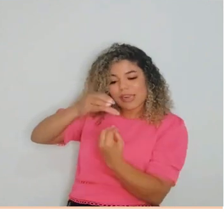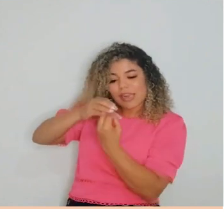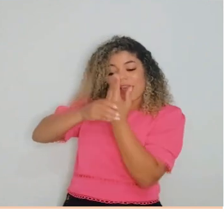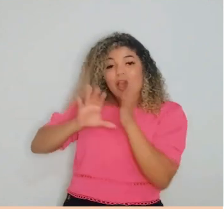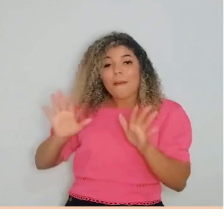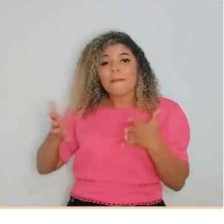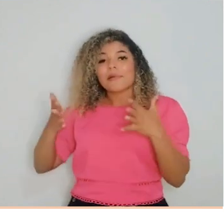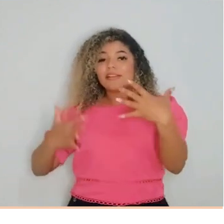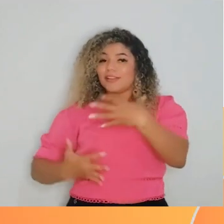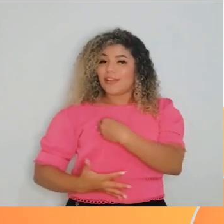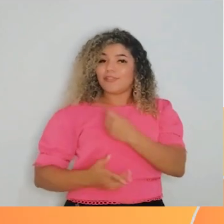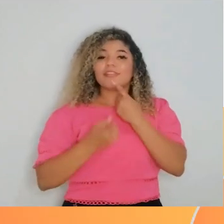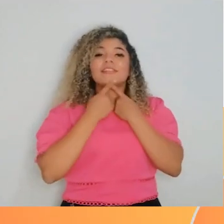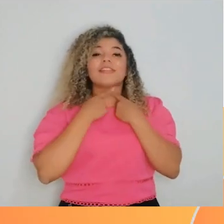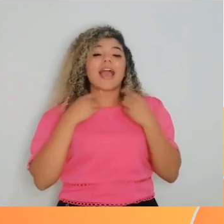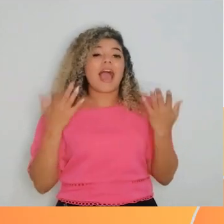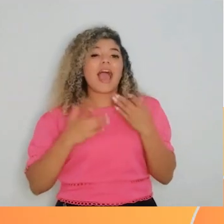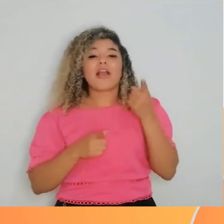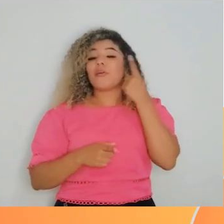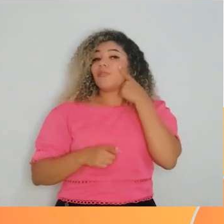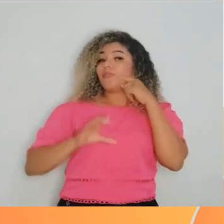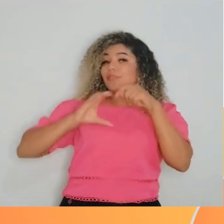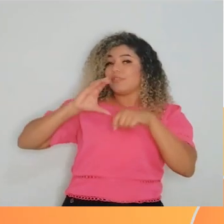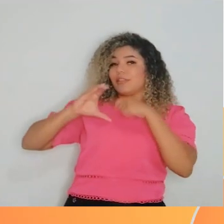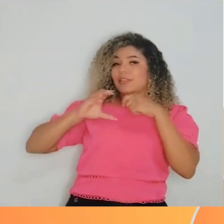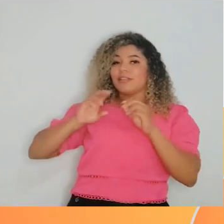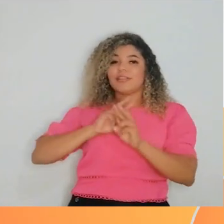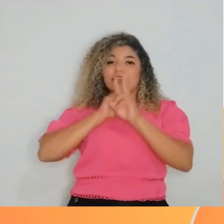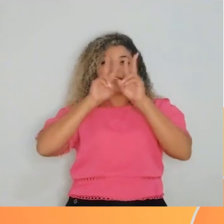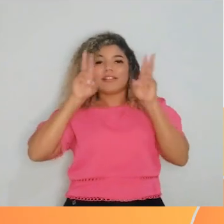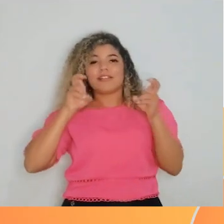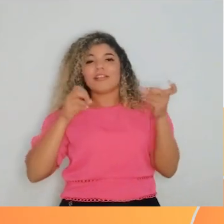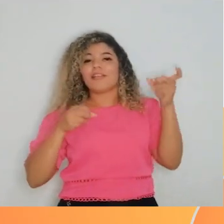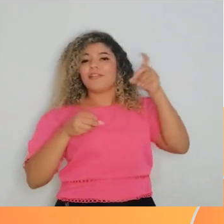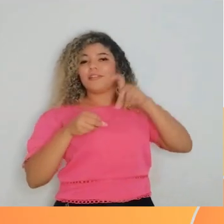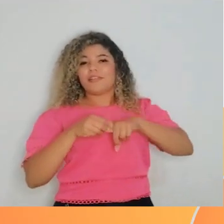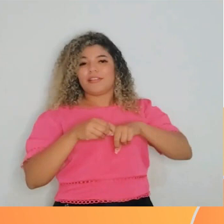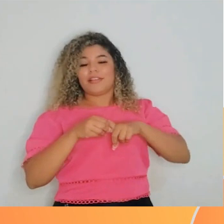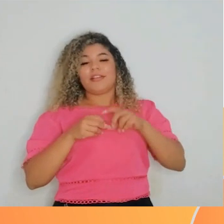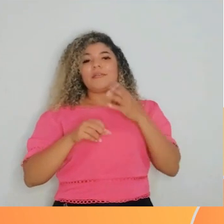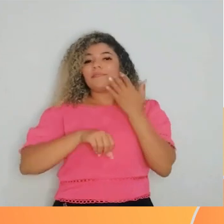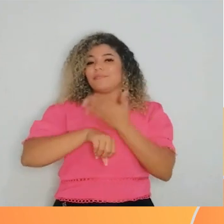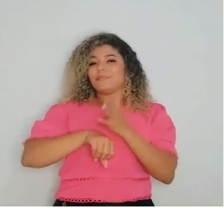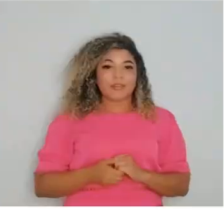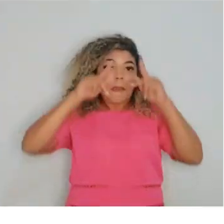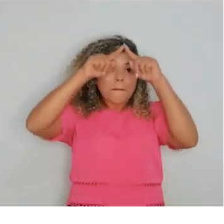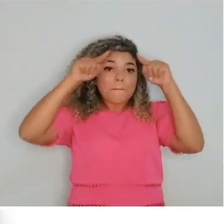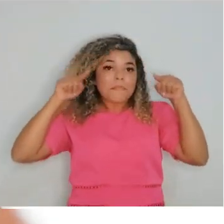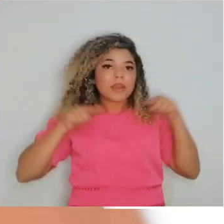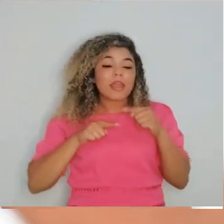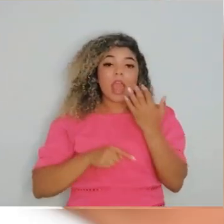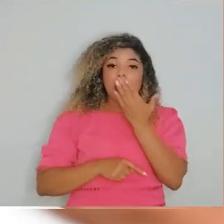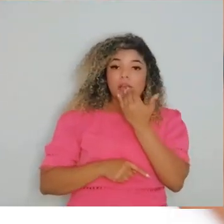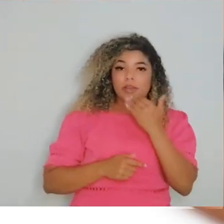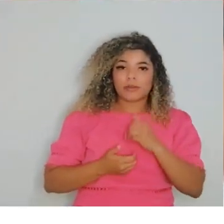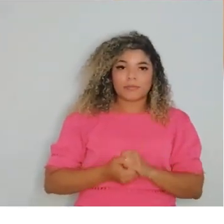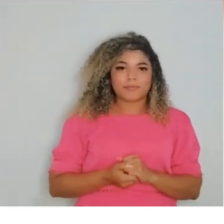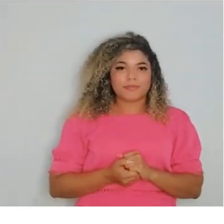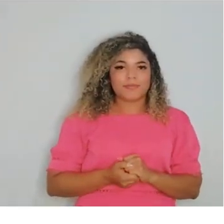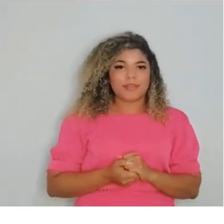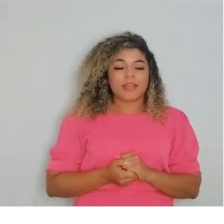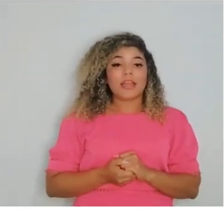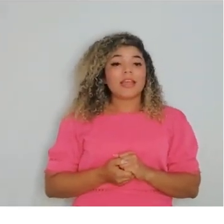isso nos seus filhos? Agora nós vamos ver um vídeo sobre o tema e voltamos para resolver exercícios. Pirâmide dos